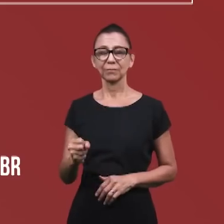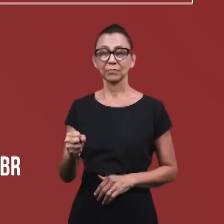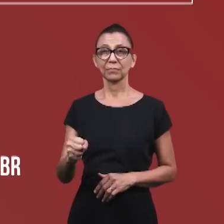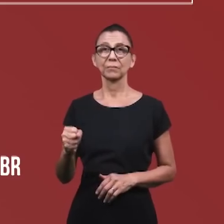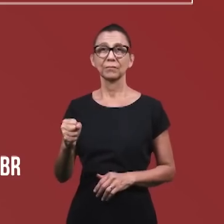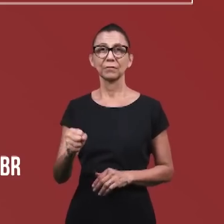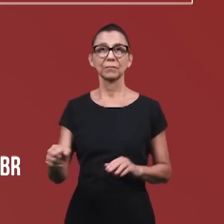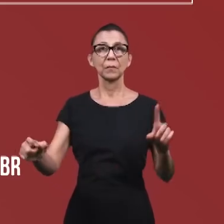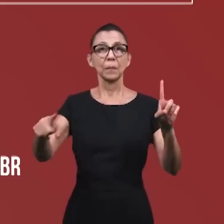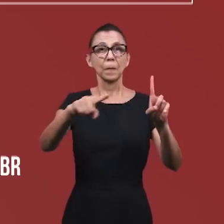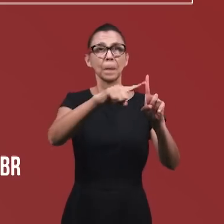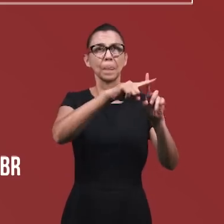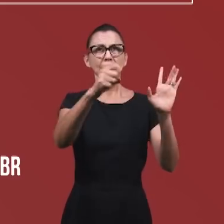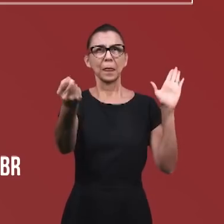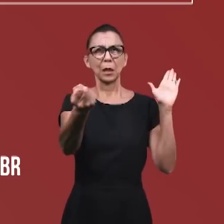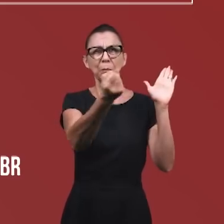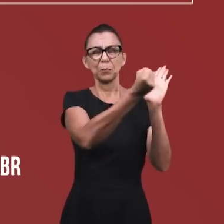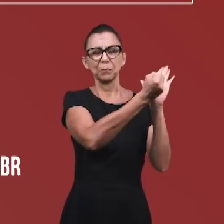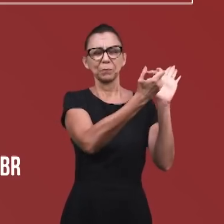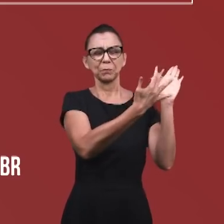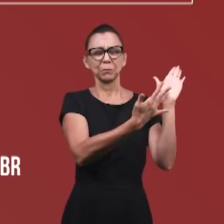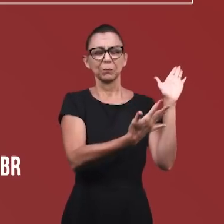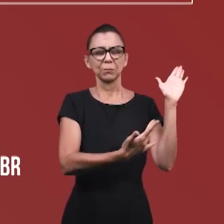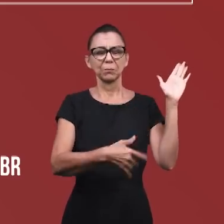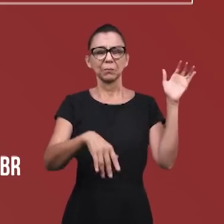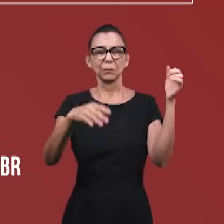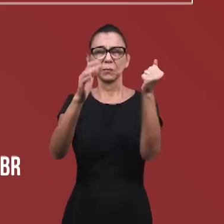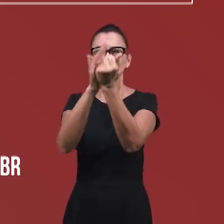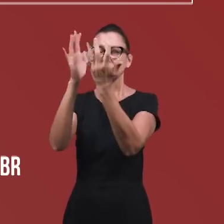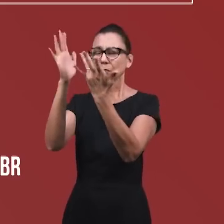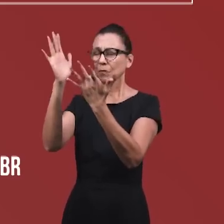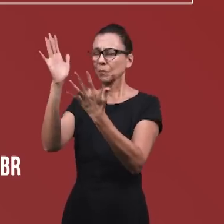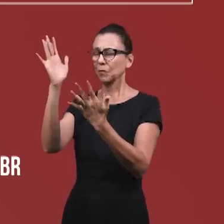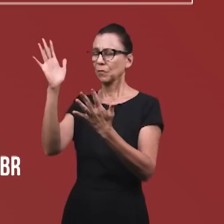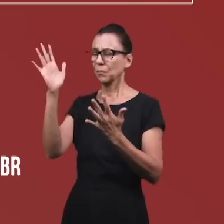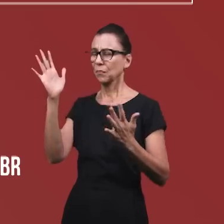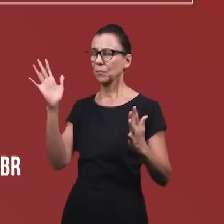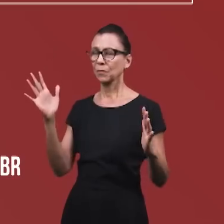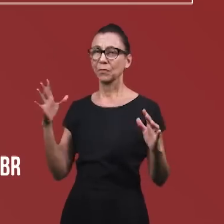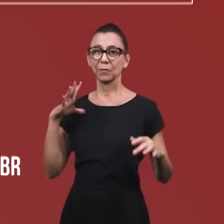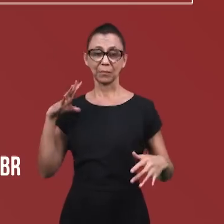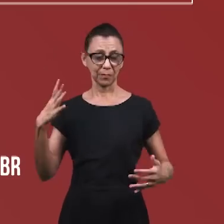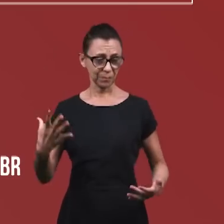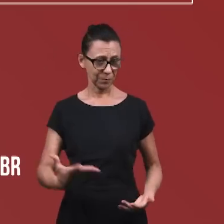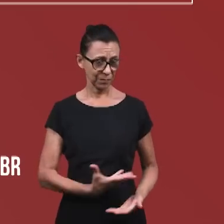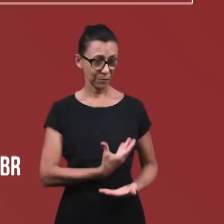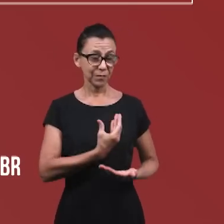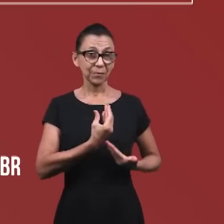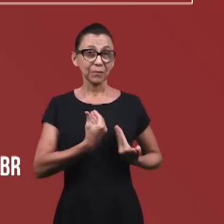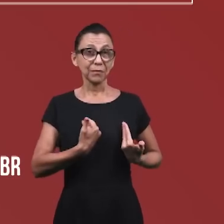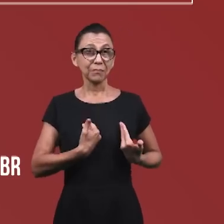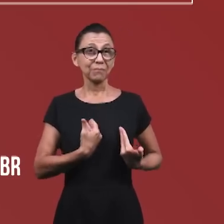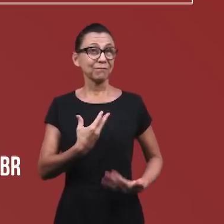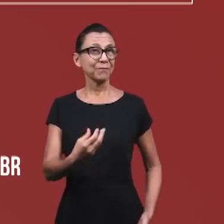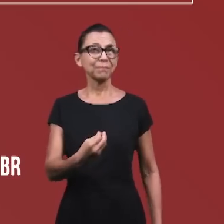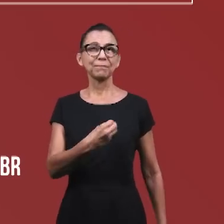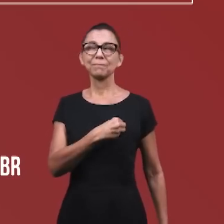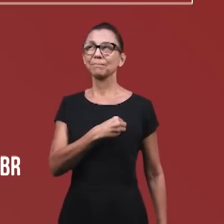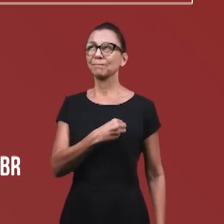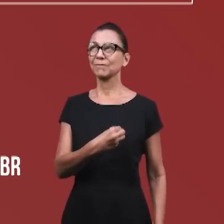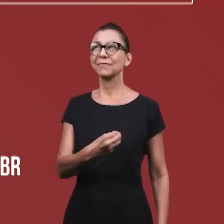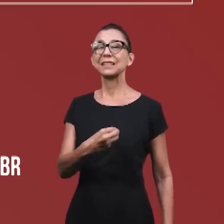cruz ferida me salvou, tão pecador. A